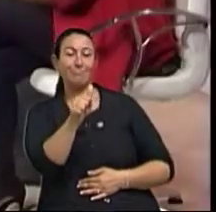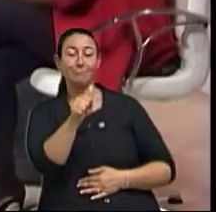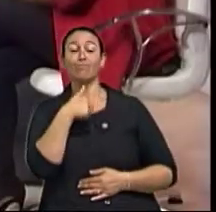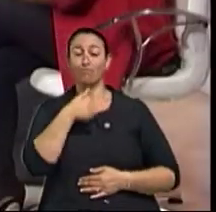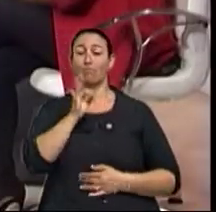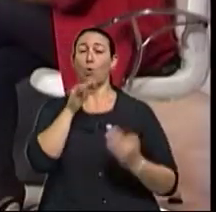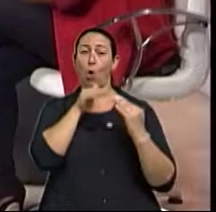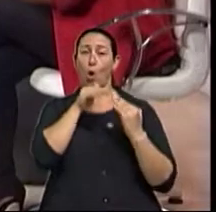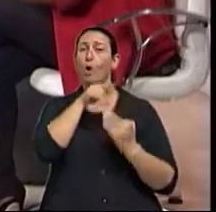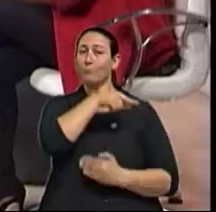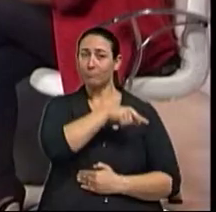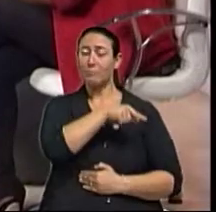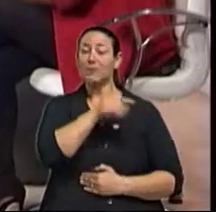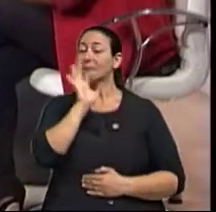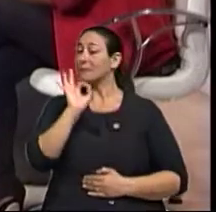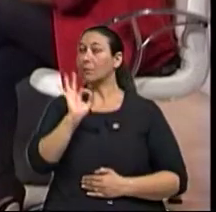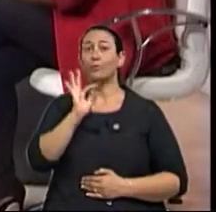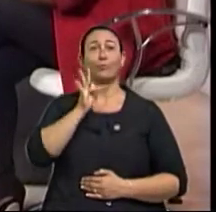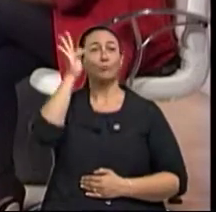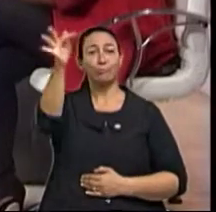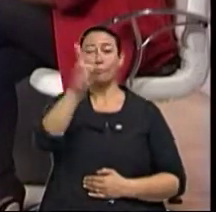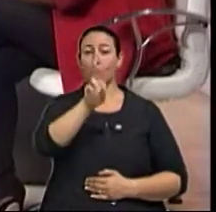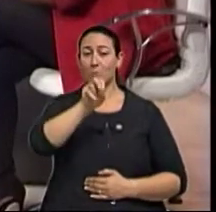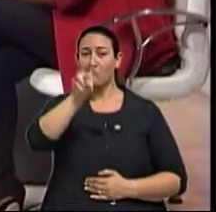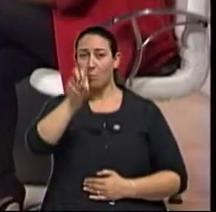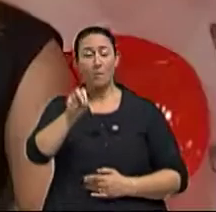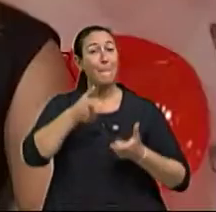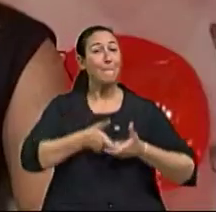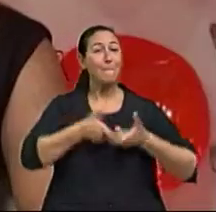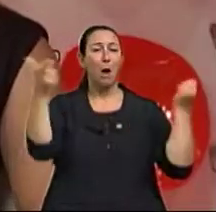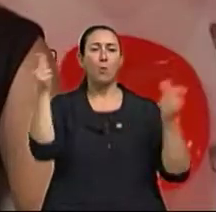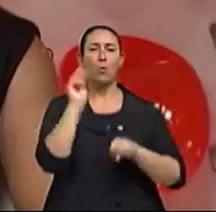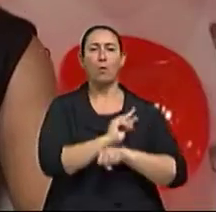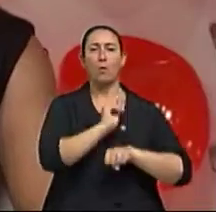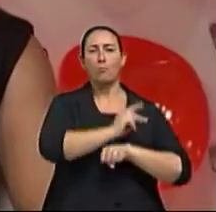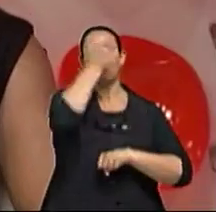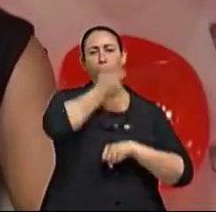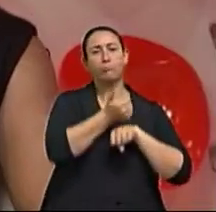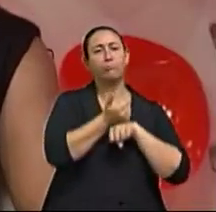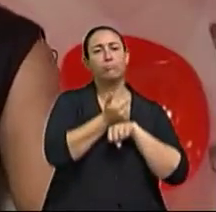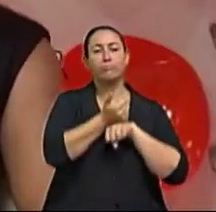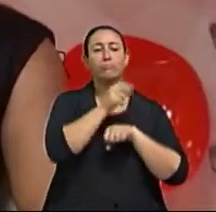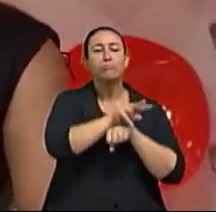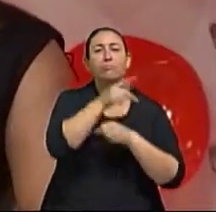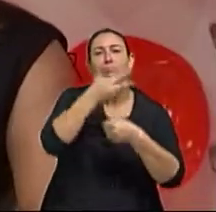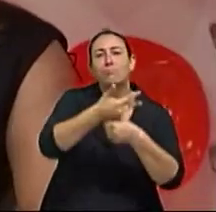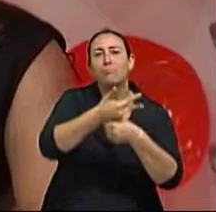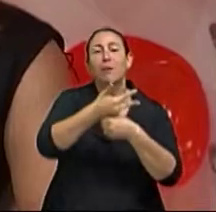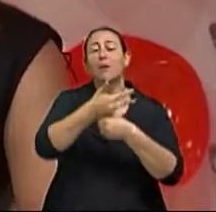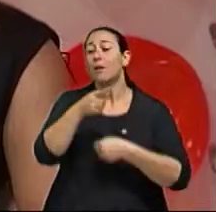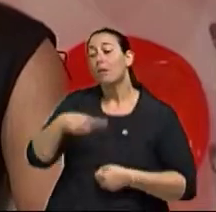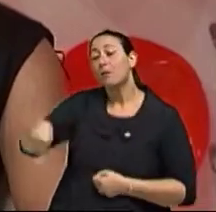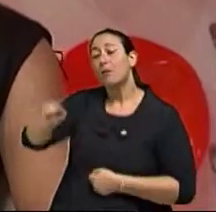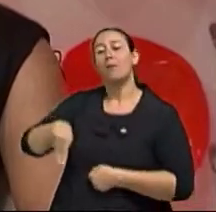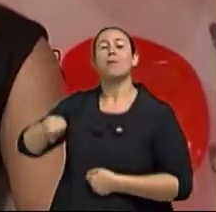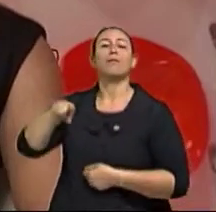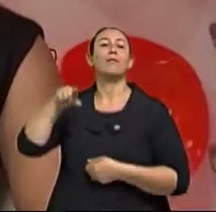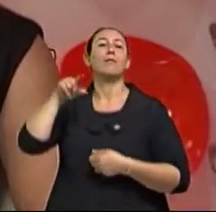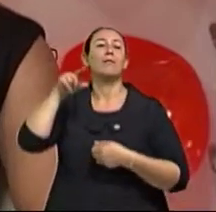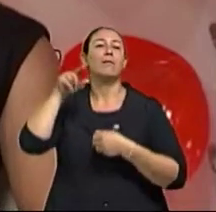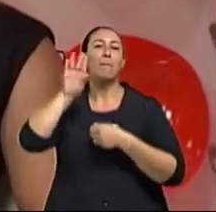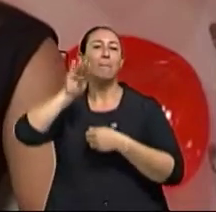cuidadores profissionais. E a gente espera que esses cuidadores eles sejam mais qualificados,